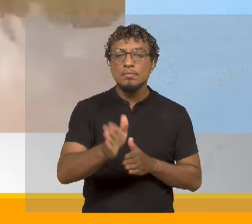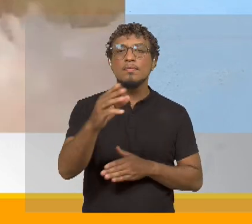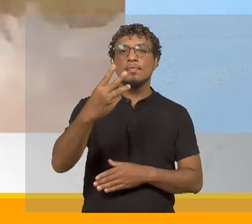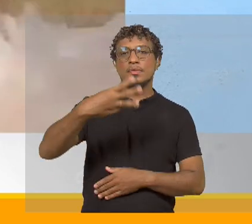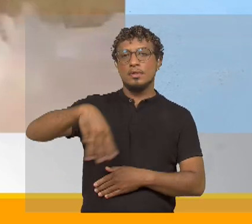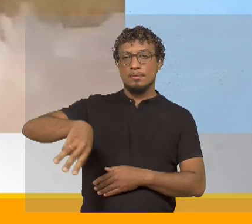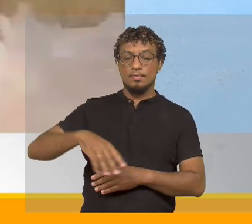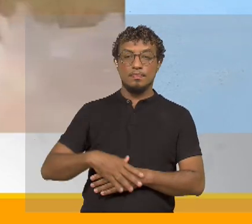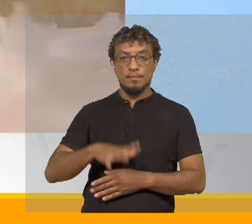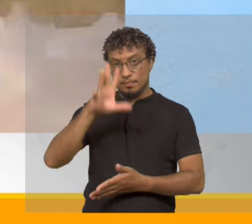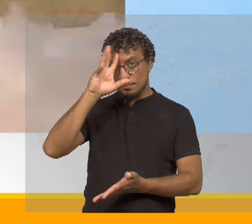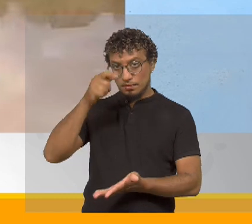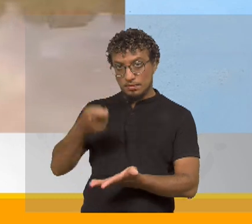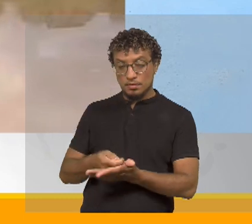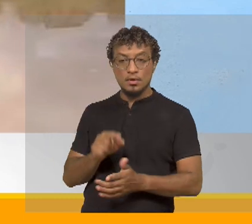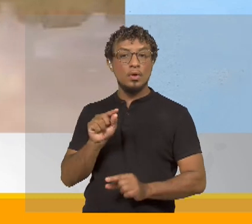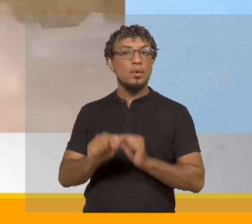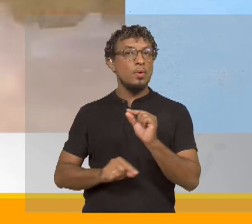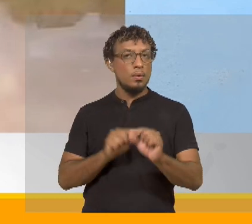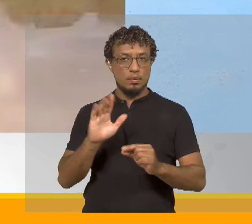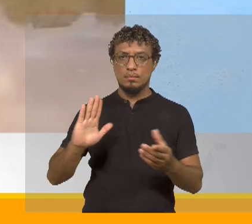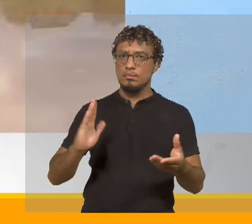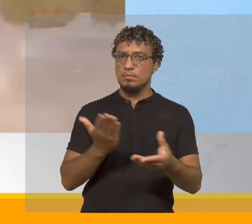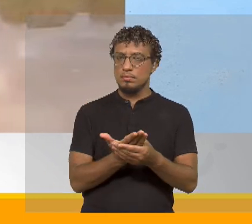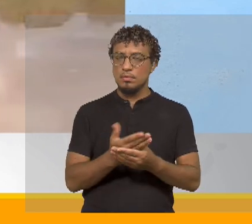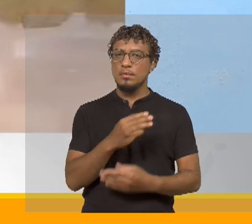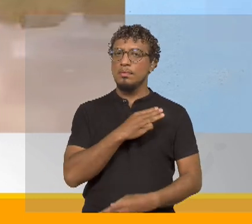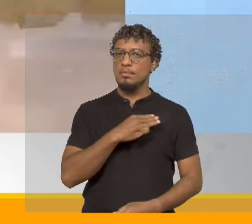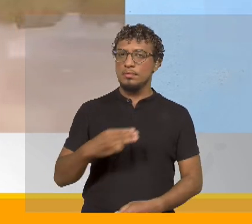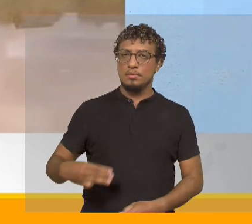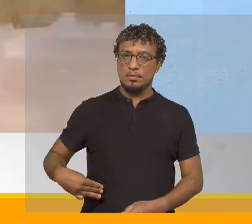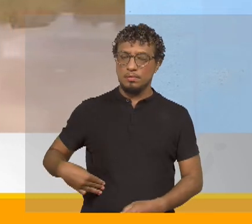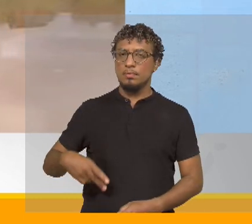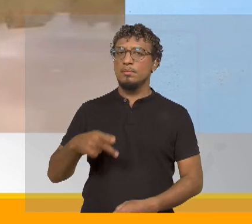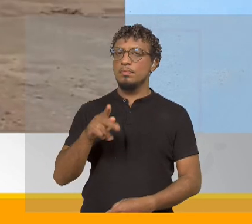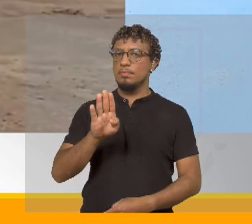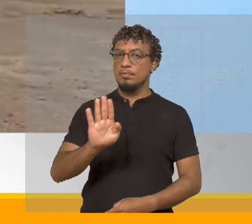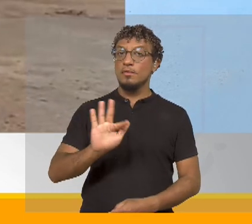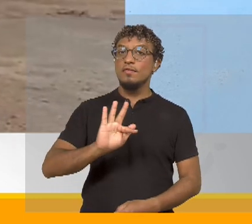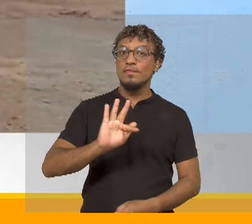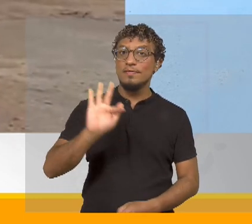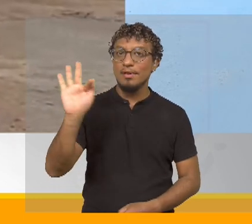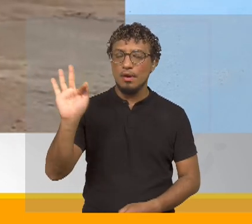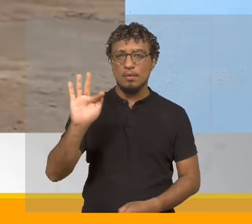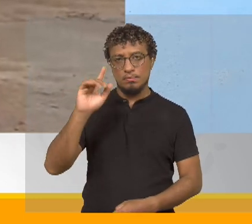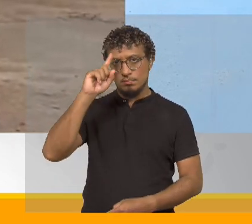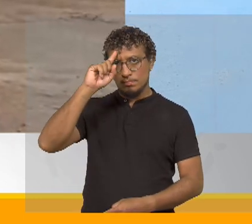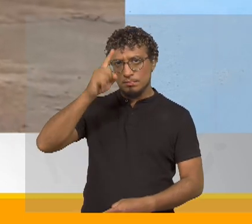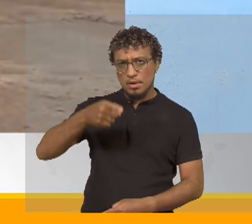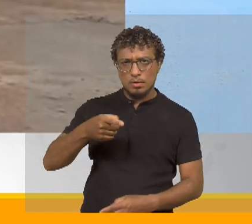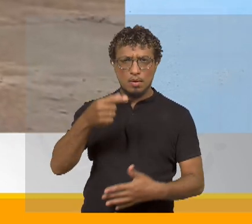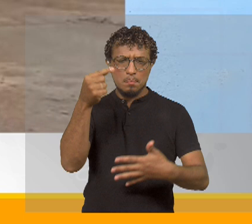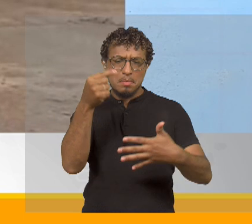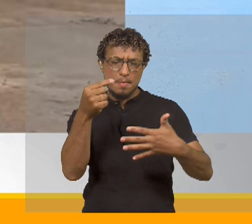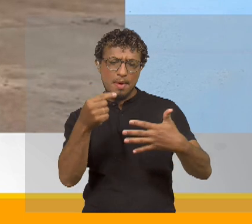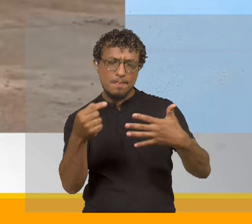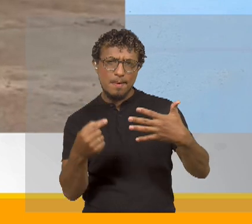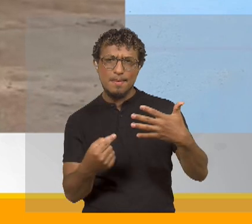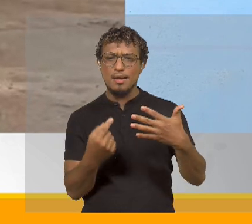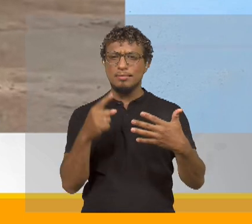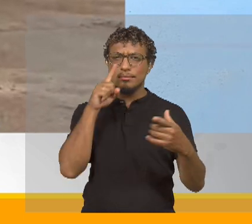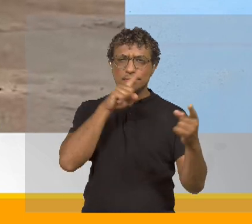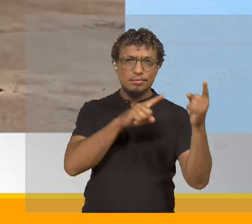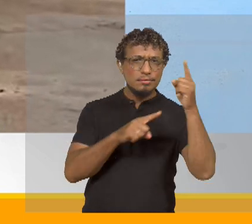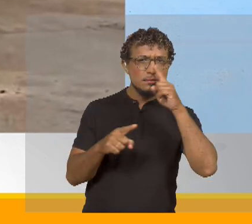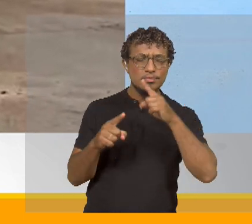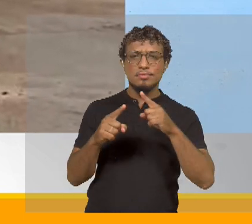A decisão teve como base uma ação movida pelo Ministério Público Federal, que destacou as condições precárias da